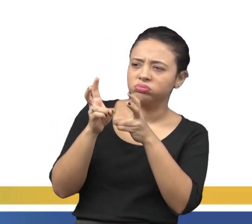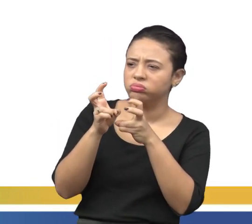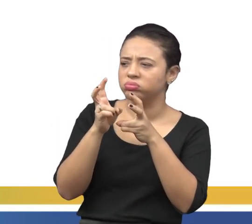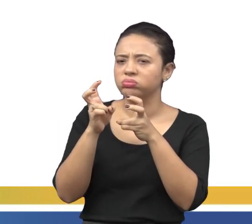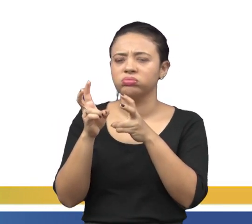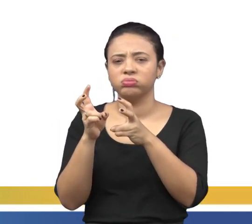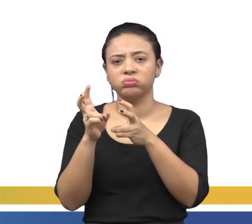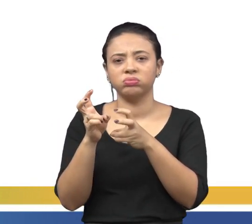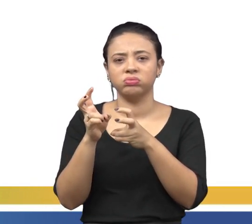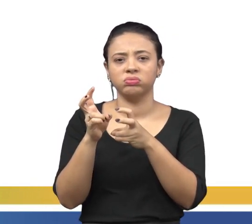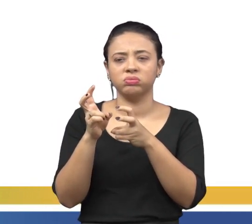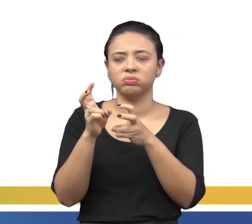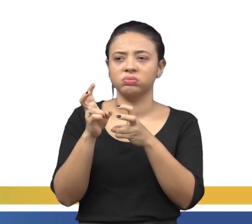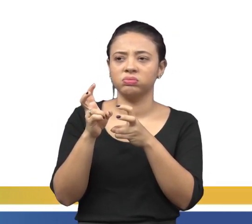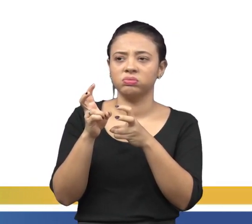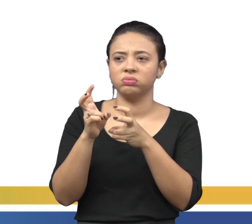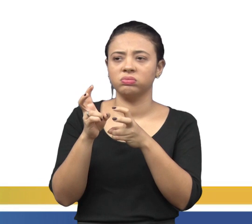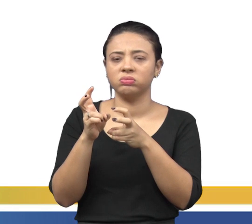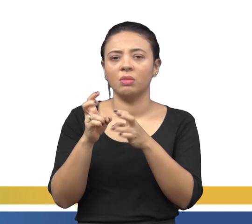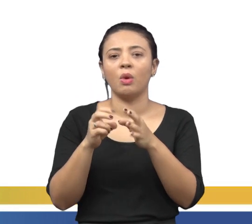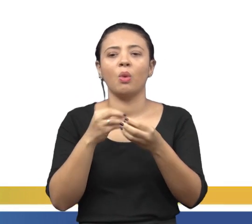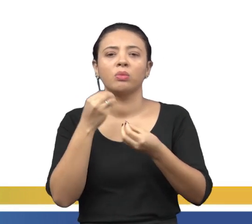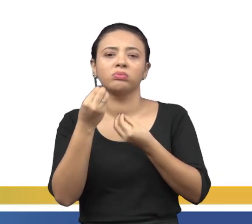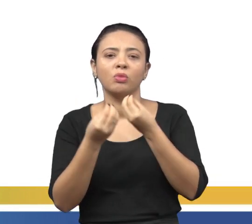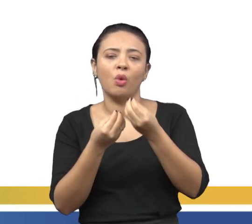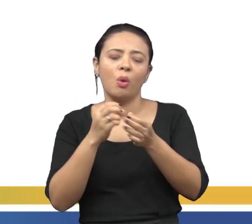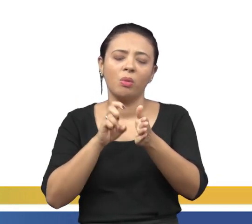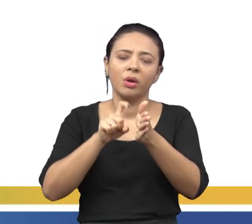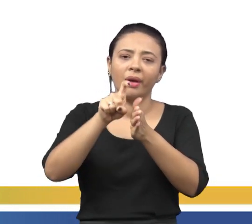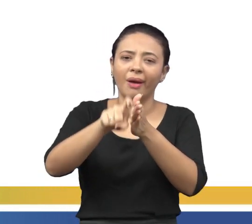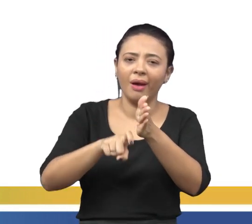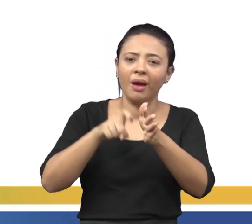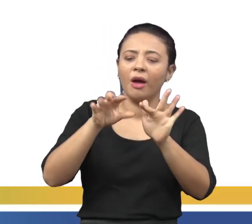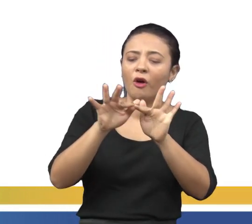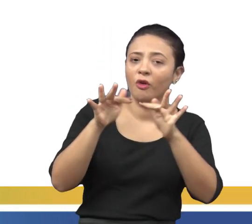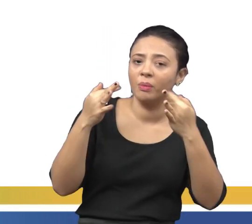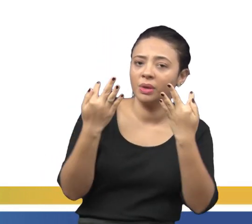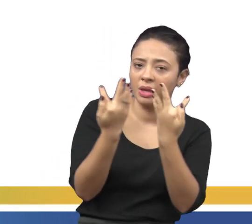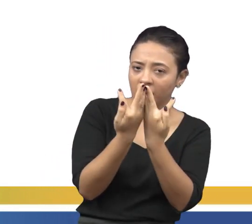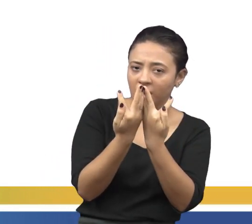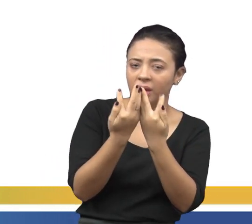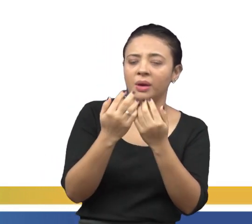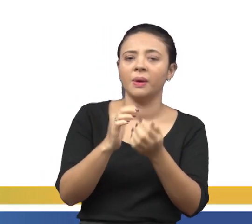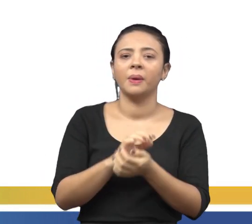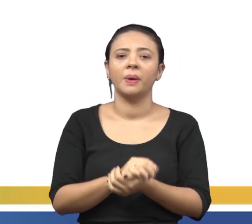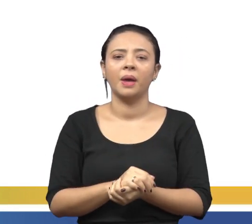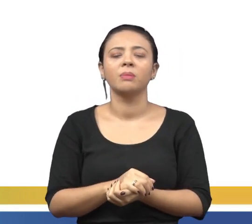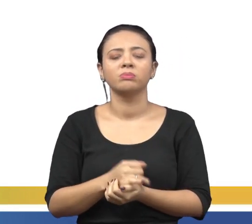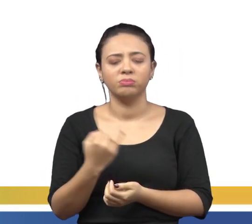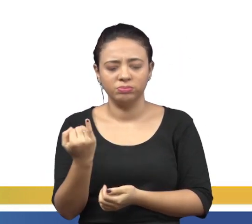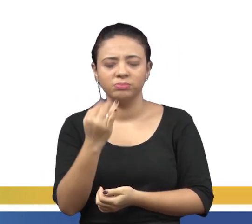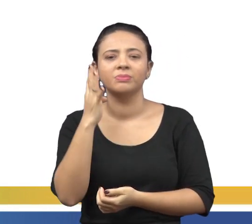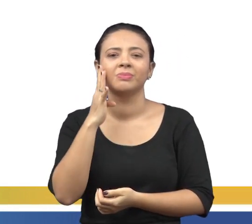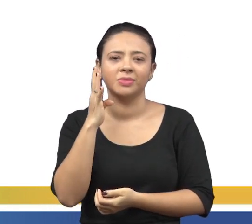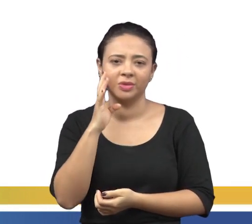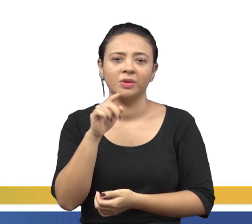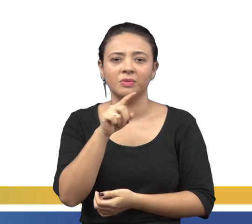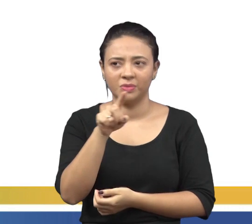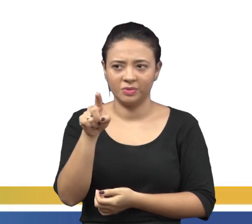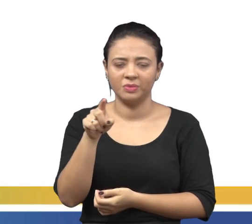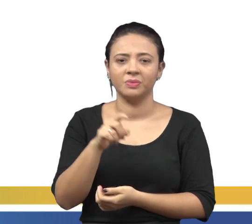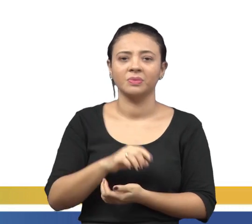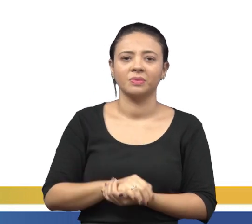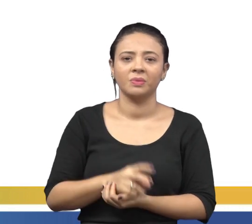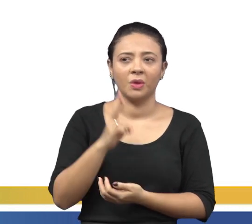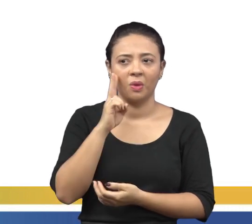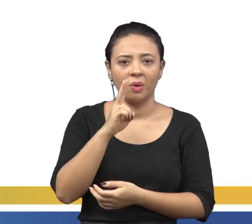da questão da agricultura familiar ou de subsistência. Bem interessante, vai lá, tá?